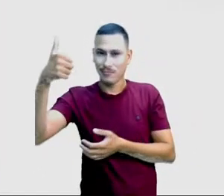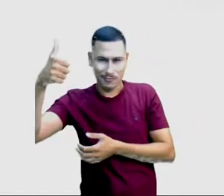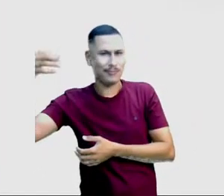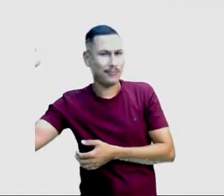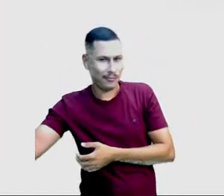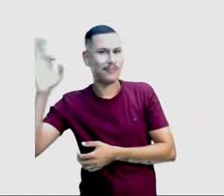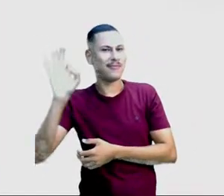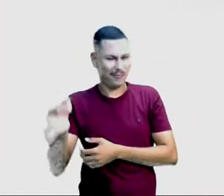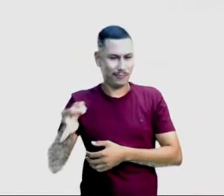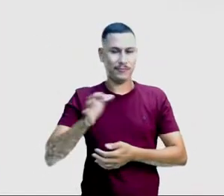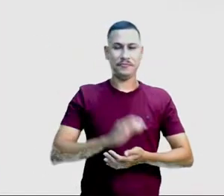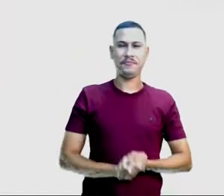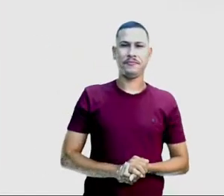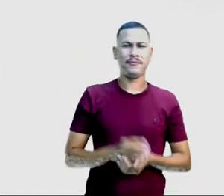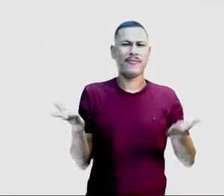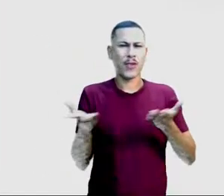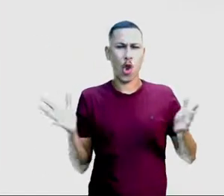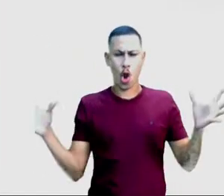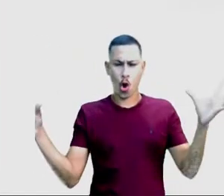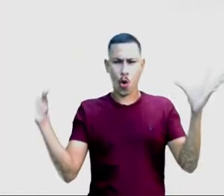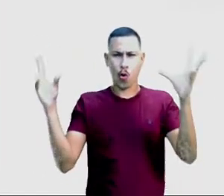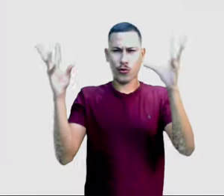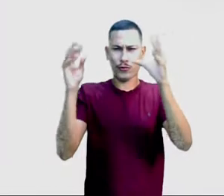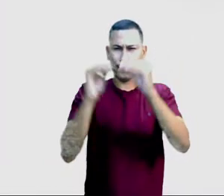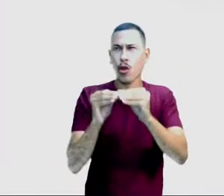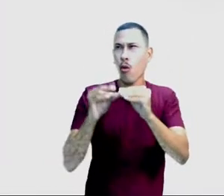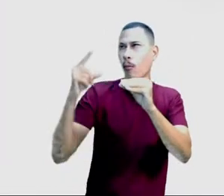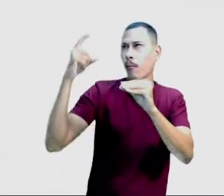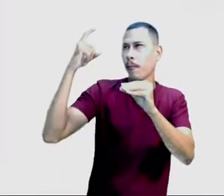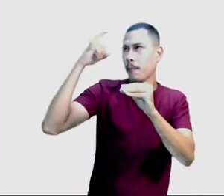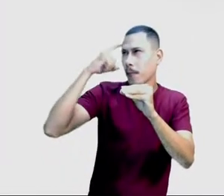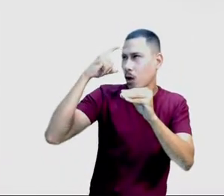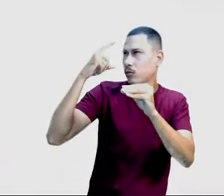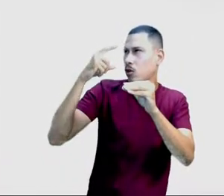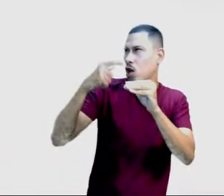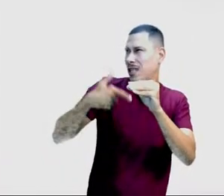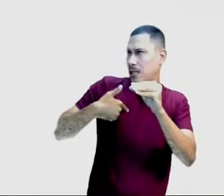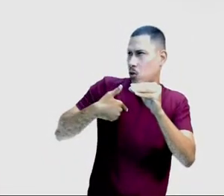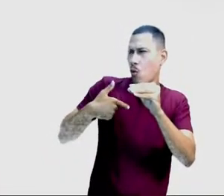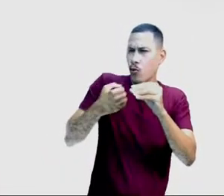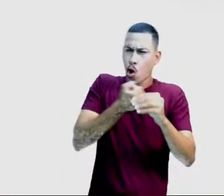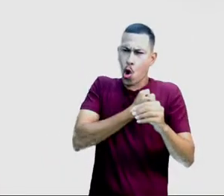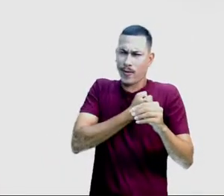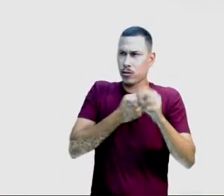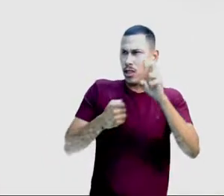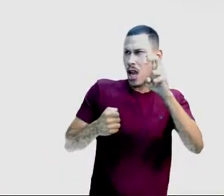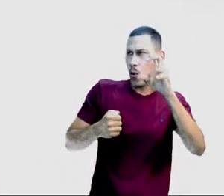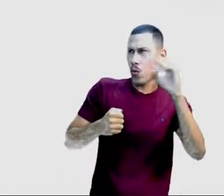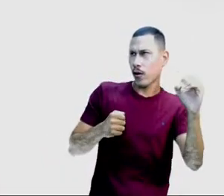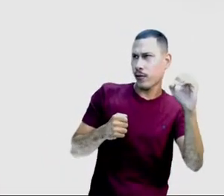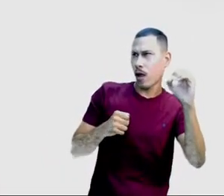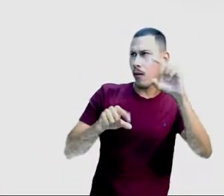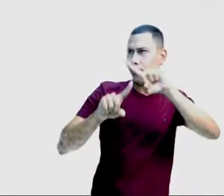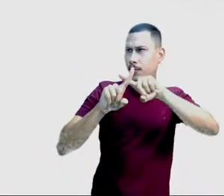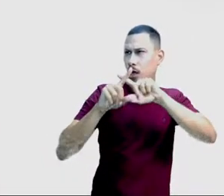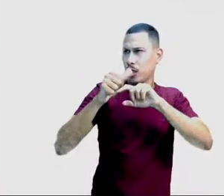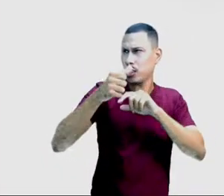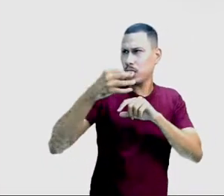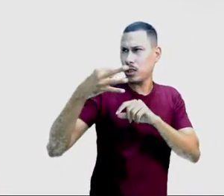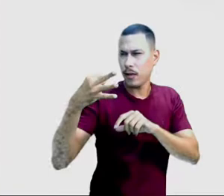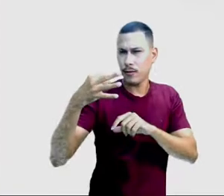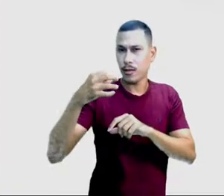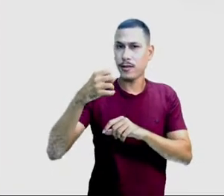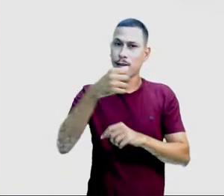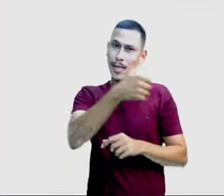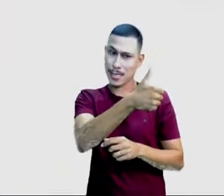13. Ele agora foi juntar. Ele pensou, eu tenho 50. Para ter 13, eu tenho